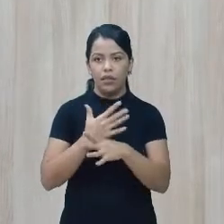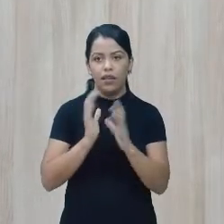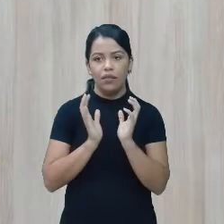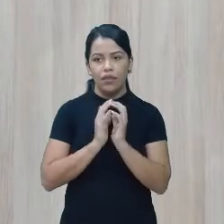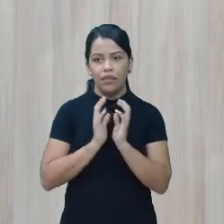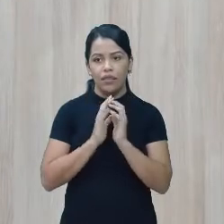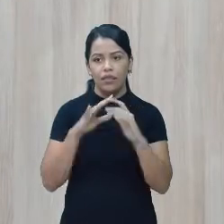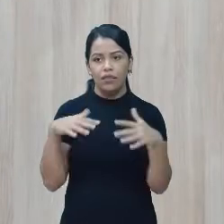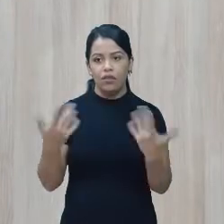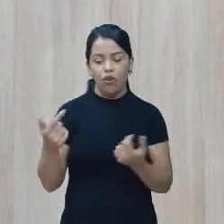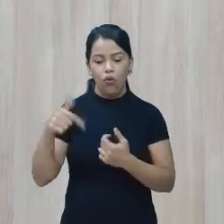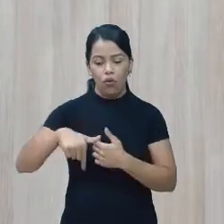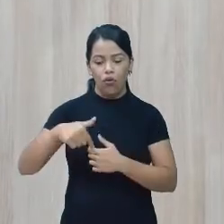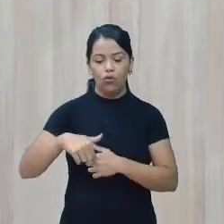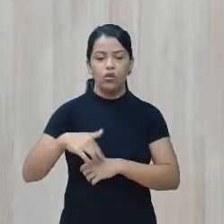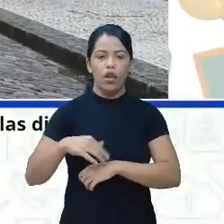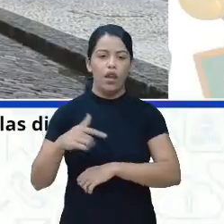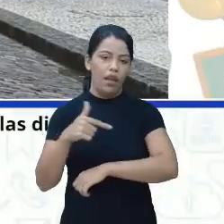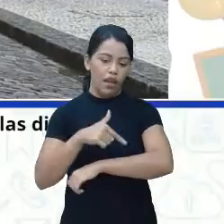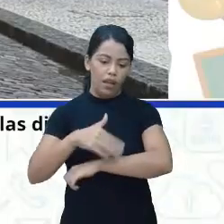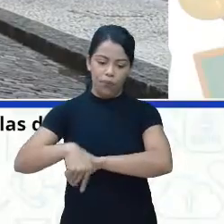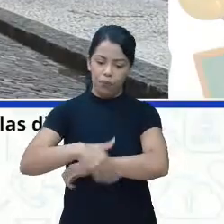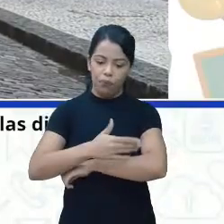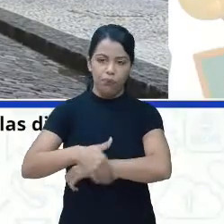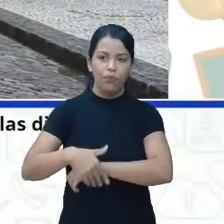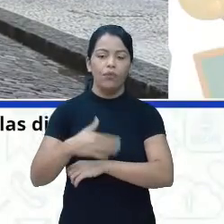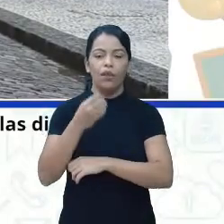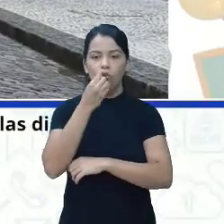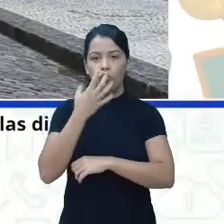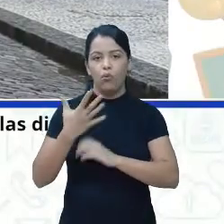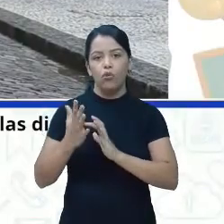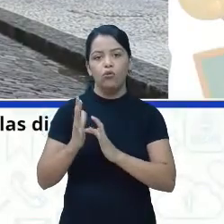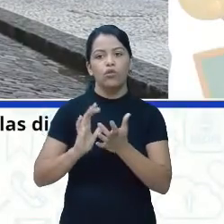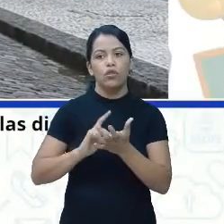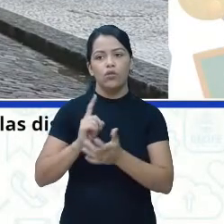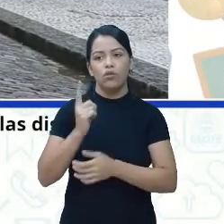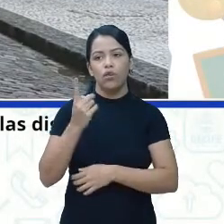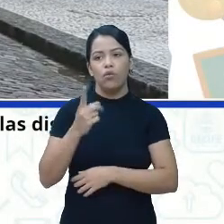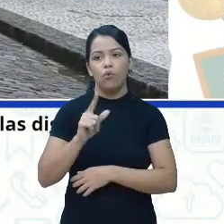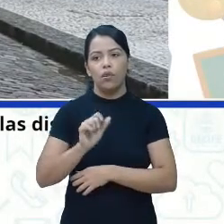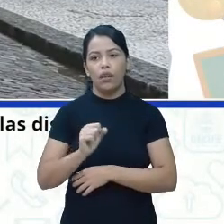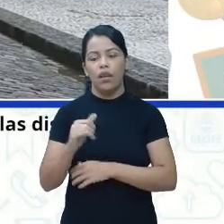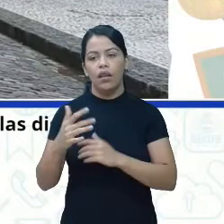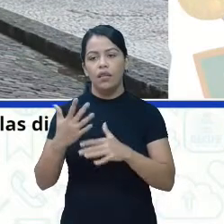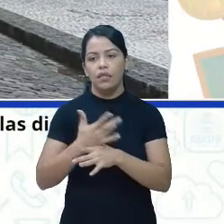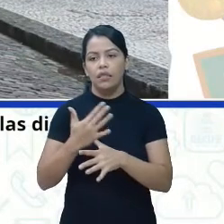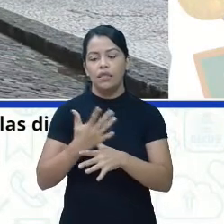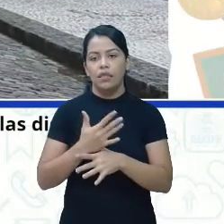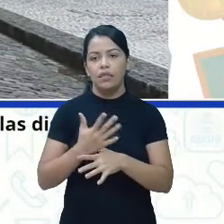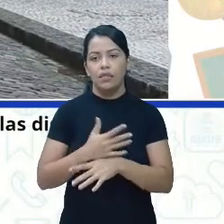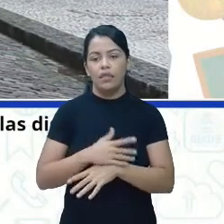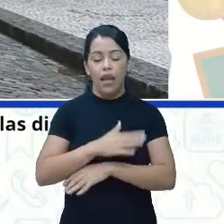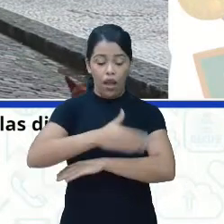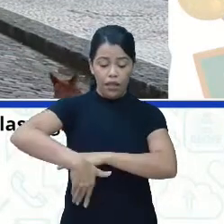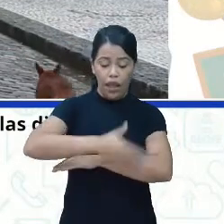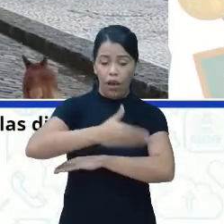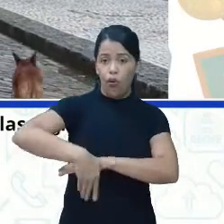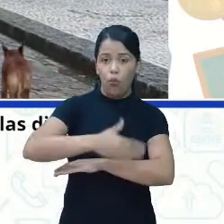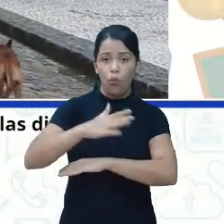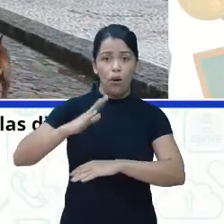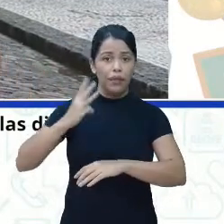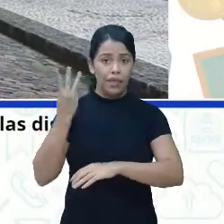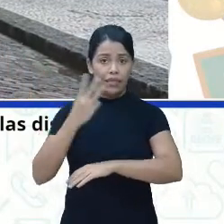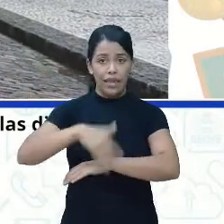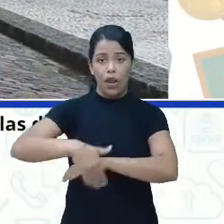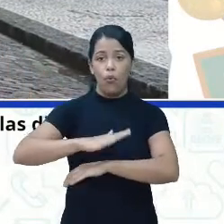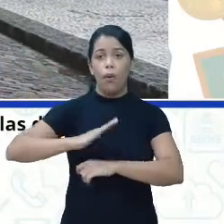né, reconhecida ali como uma das cidades mais bonitas do mundo, né? Tá aí o robozinho tá ali, ó, passeando